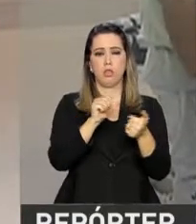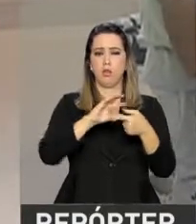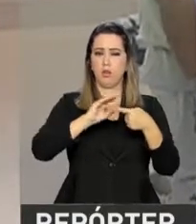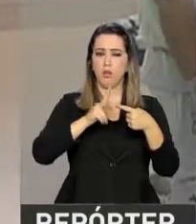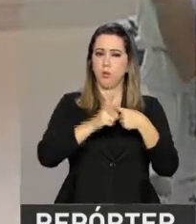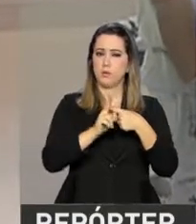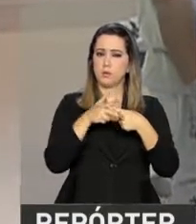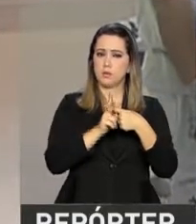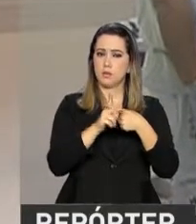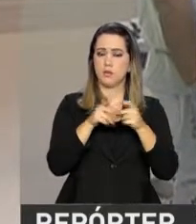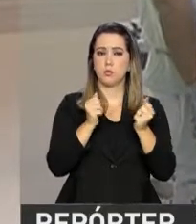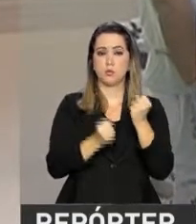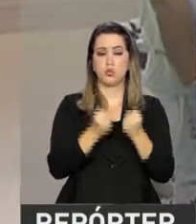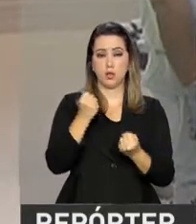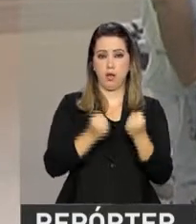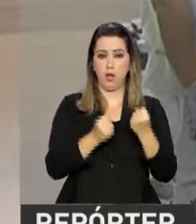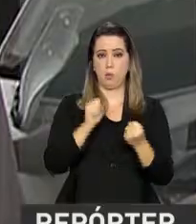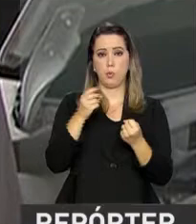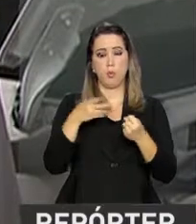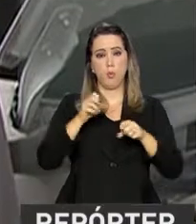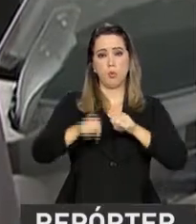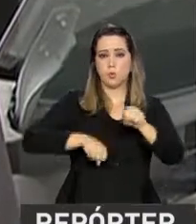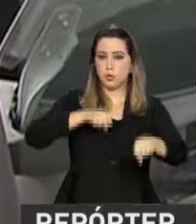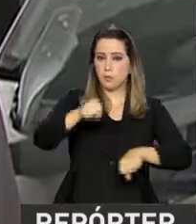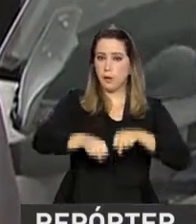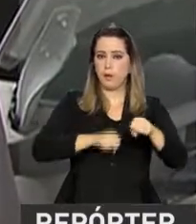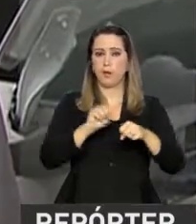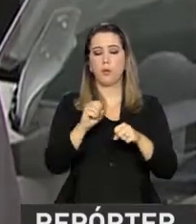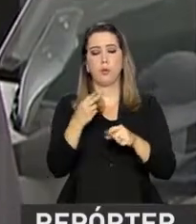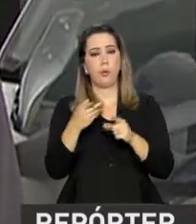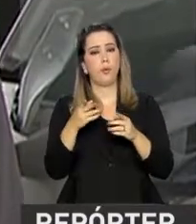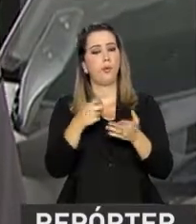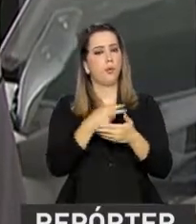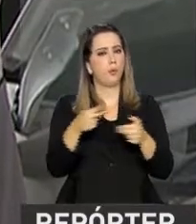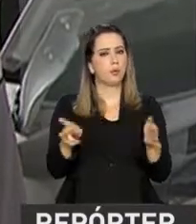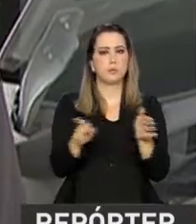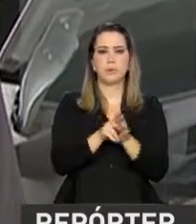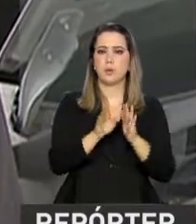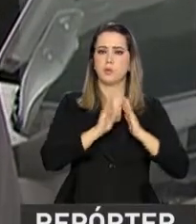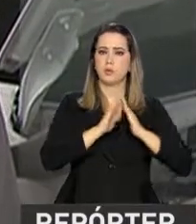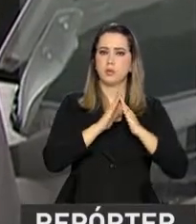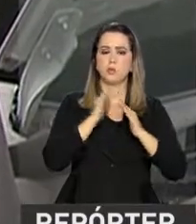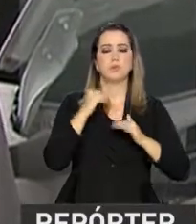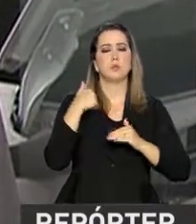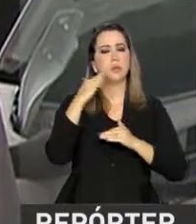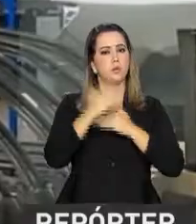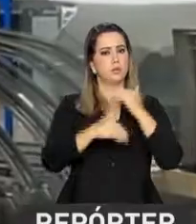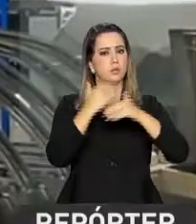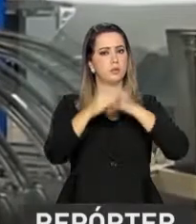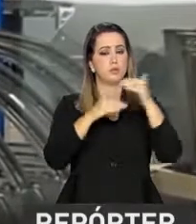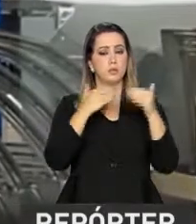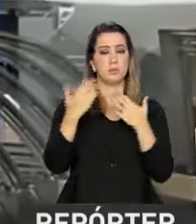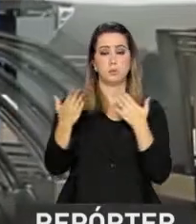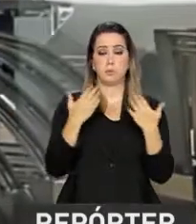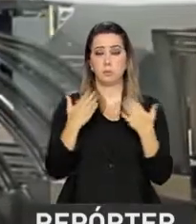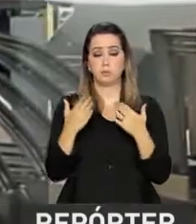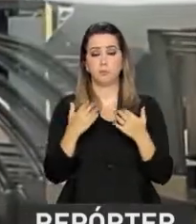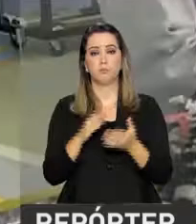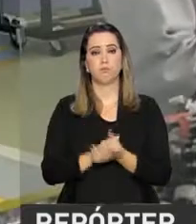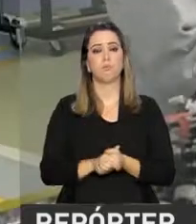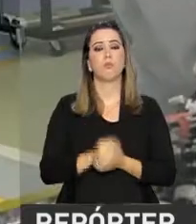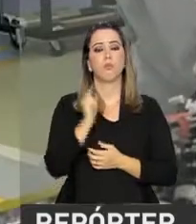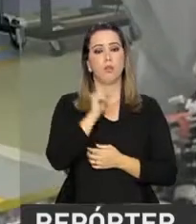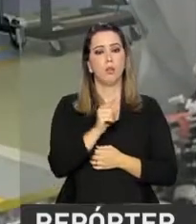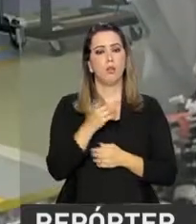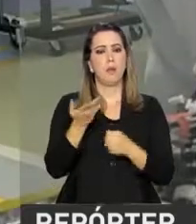e motocicletas além de serviços domésticos foram os que apresentaram maior crescimento na ocupação o rendimento